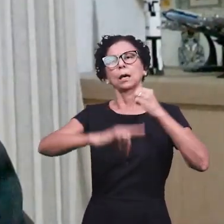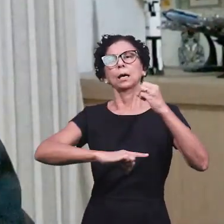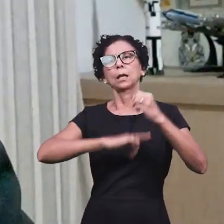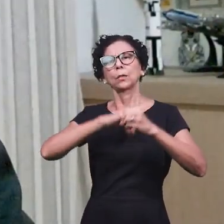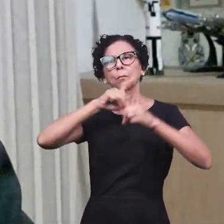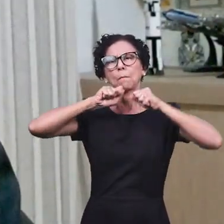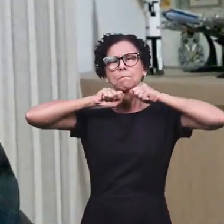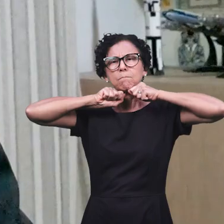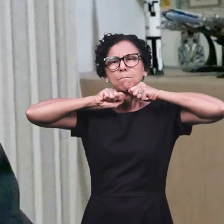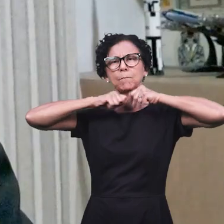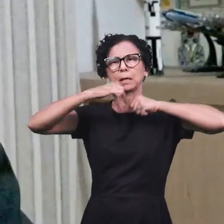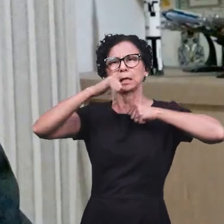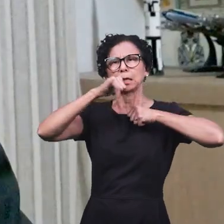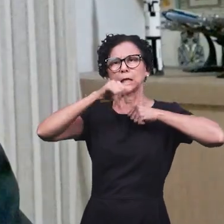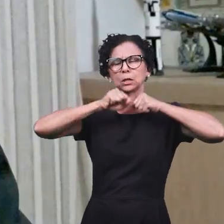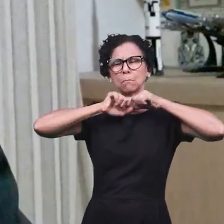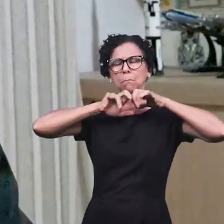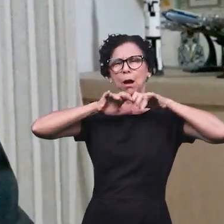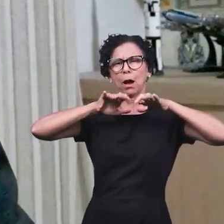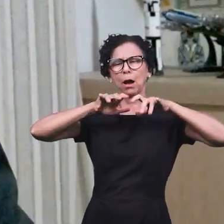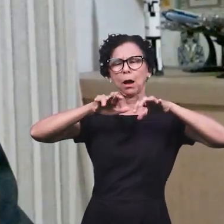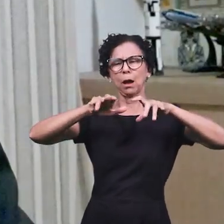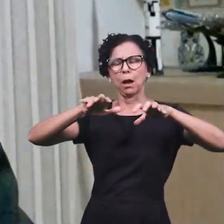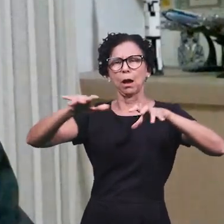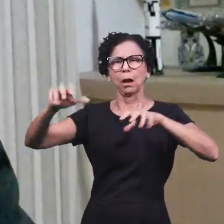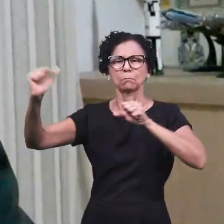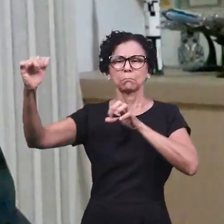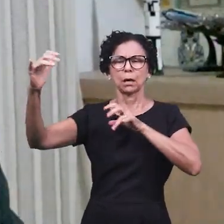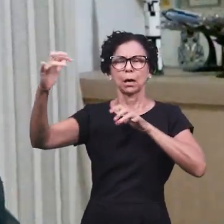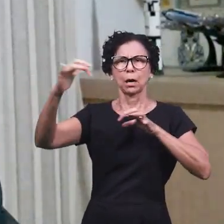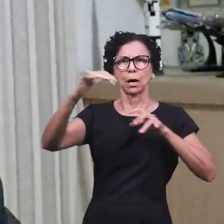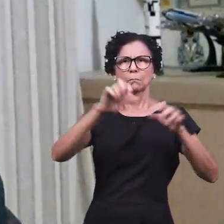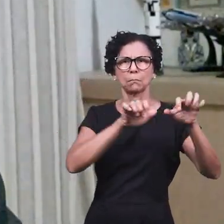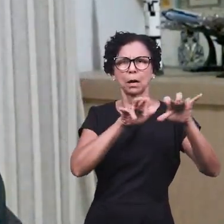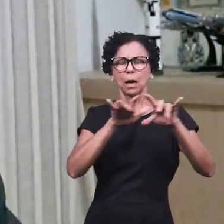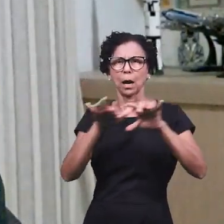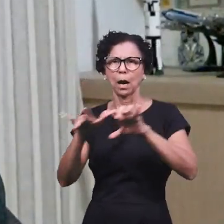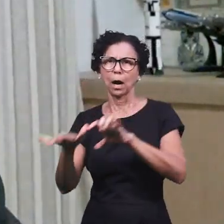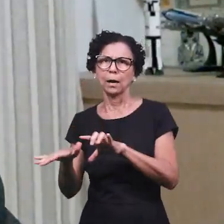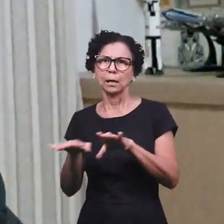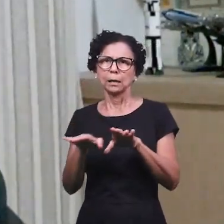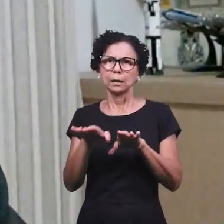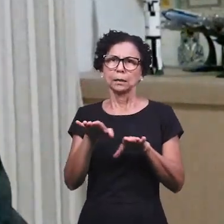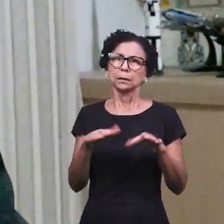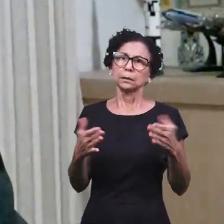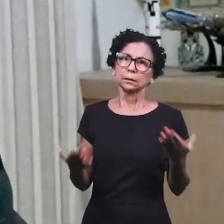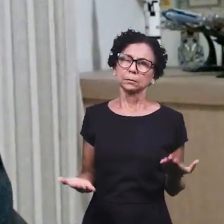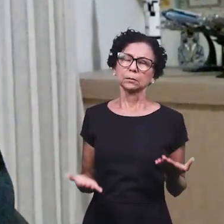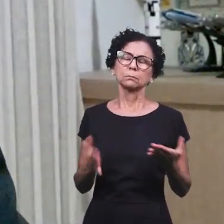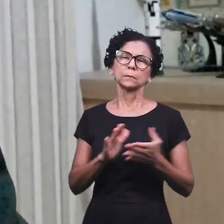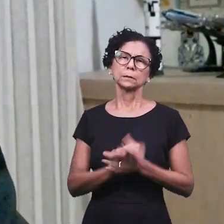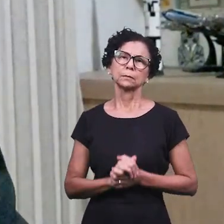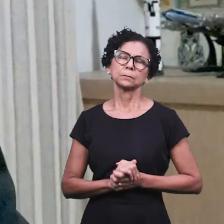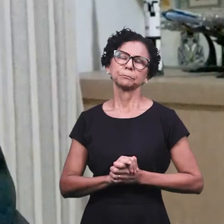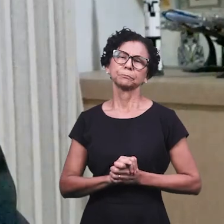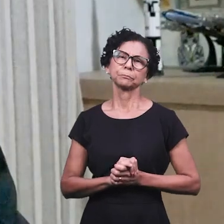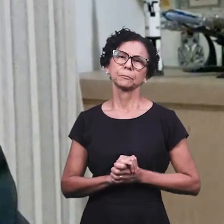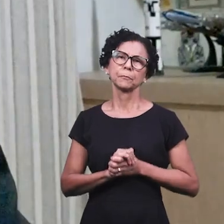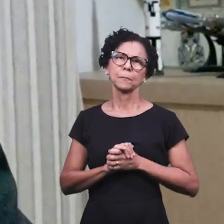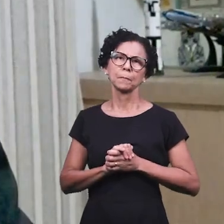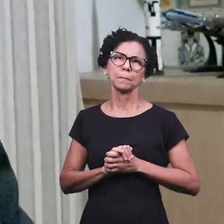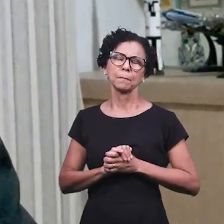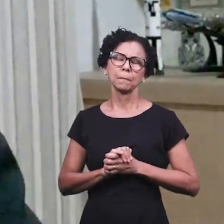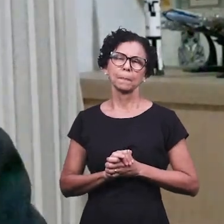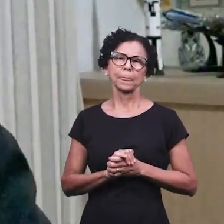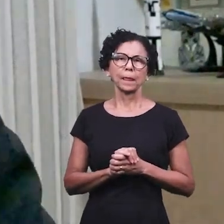uma certa quantidade de energia que é determinada pela mecânica quântica. Então, a energia tem níveis,